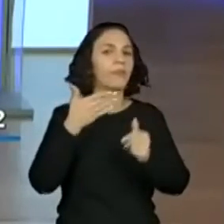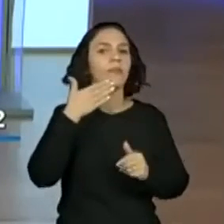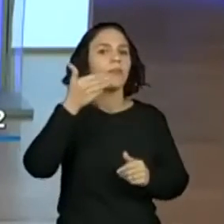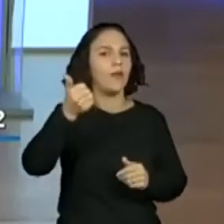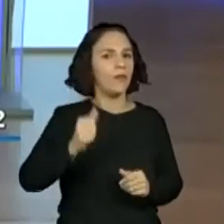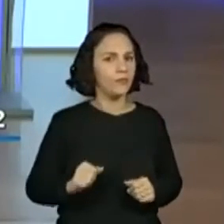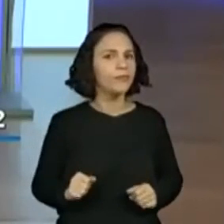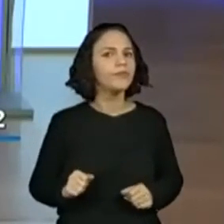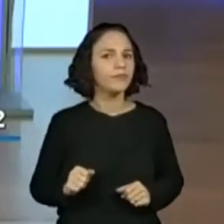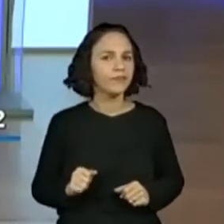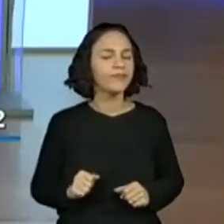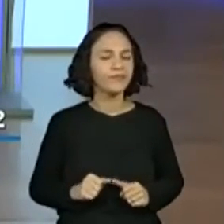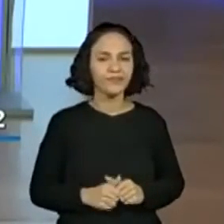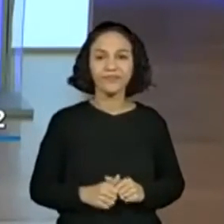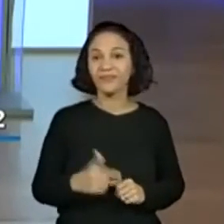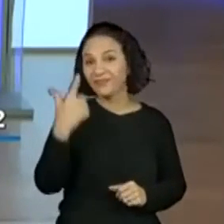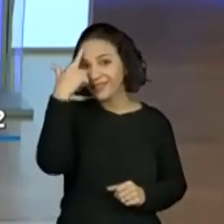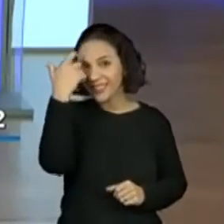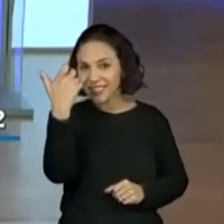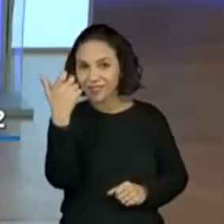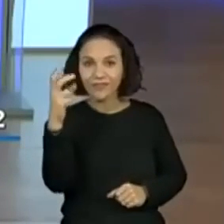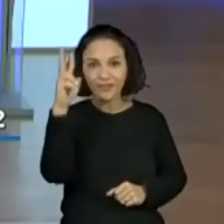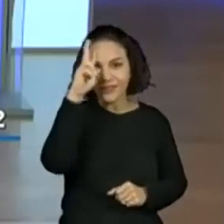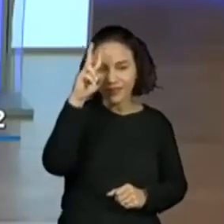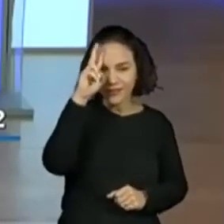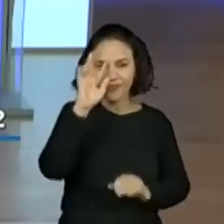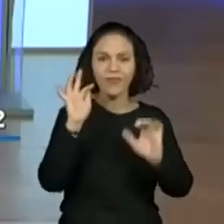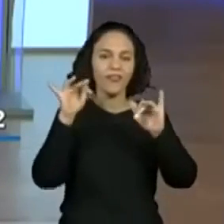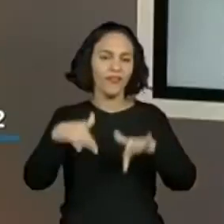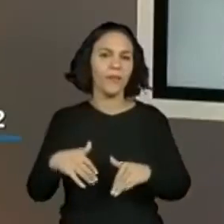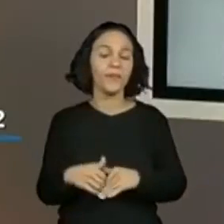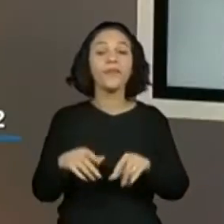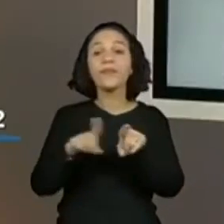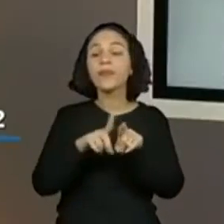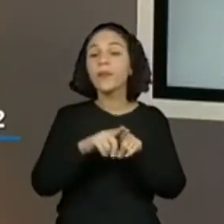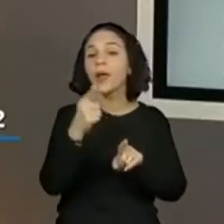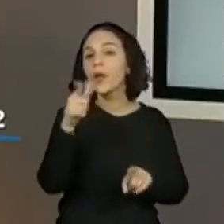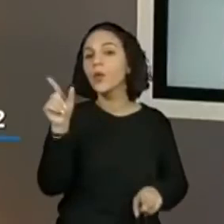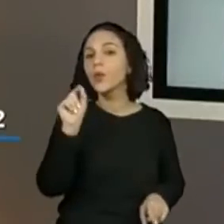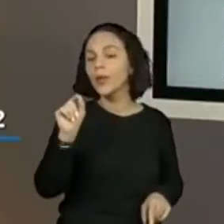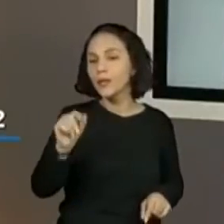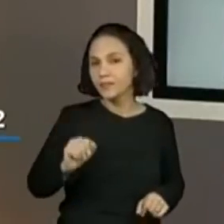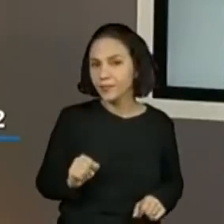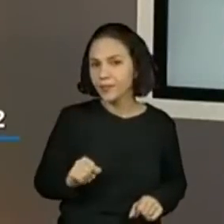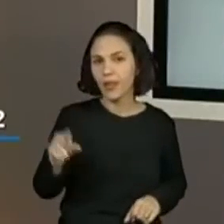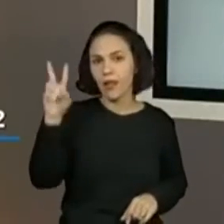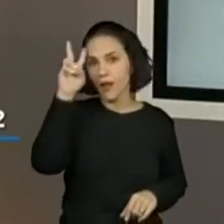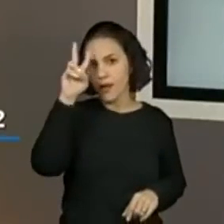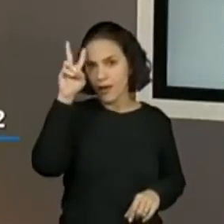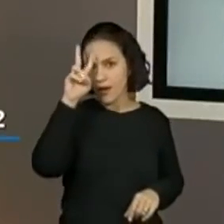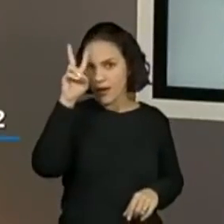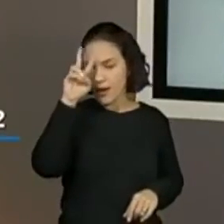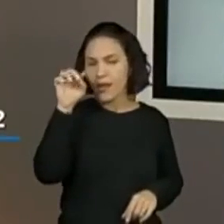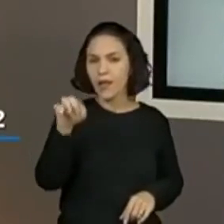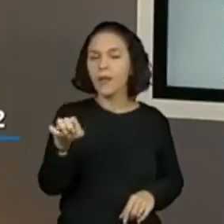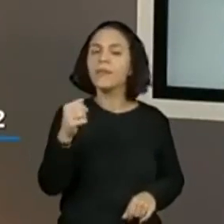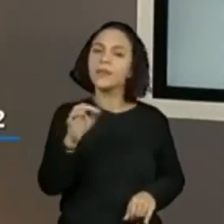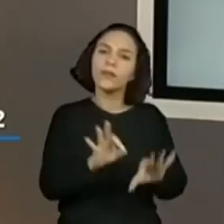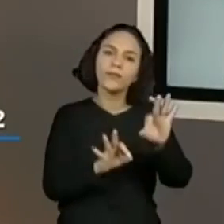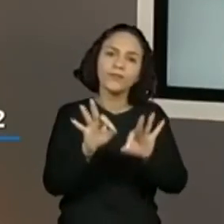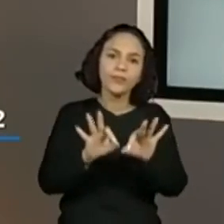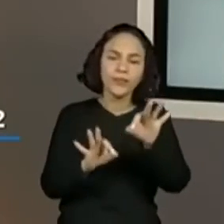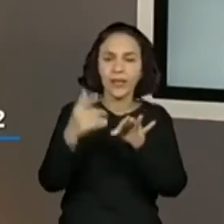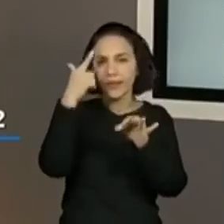terminar essa história. São ideias para terminar essa história. E outra coisa, Lembrando que nós temos ali que organizar